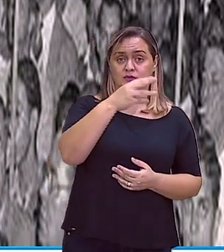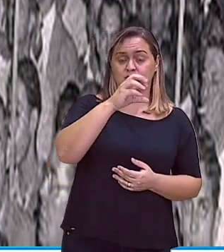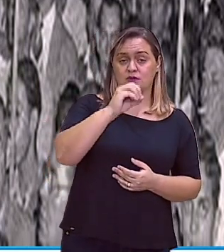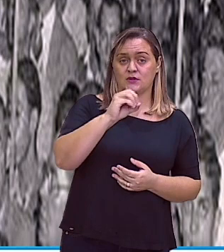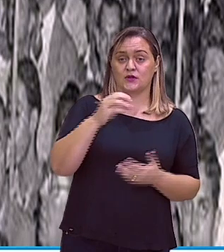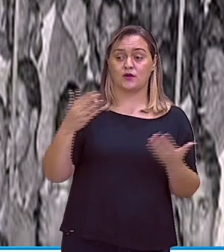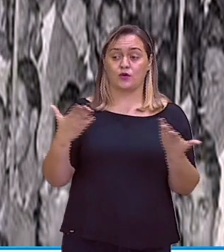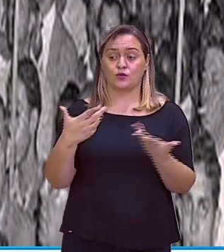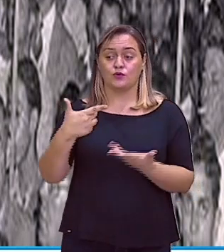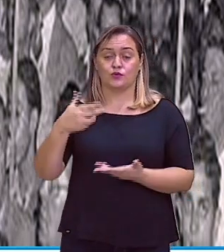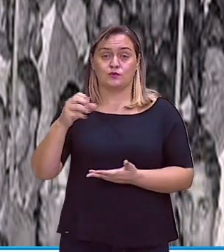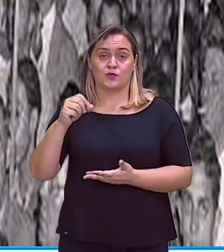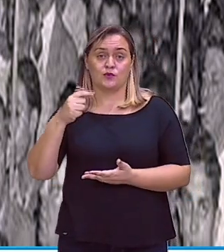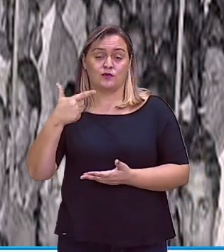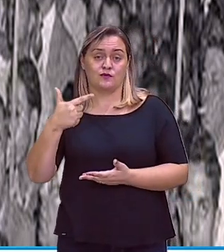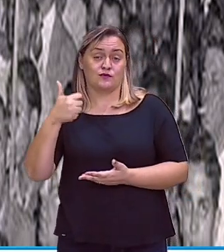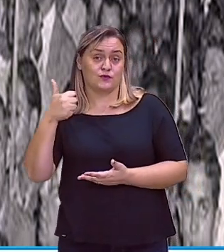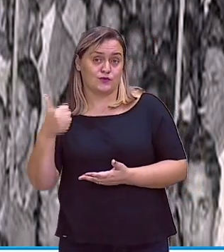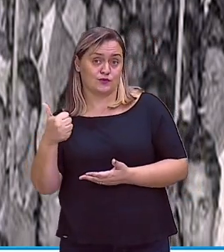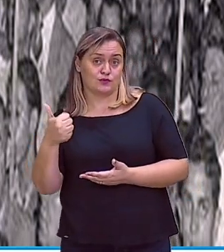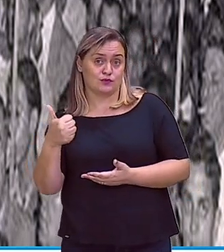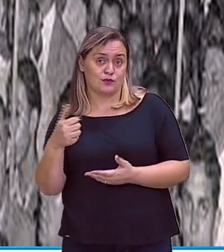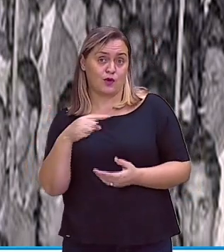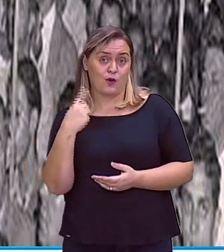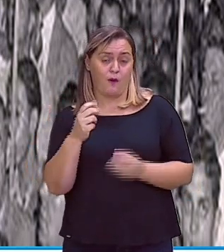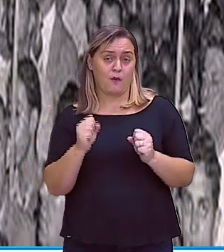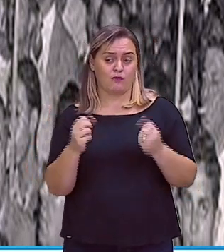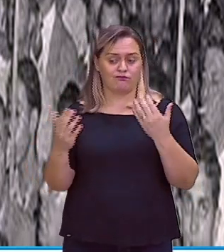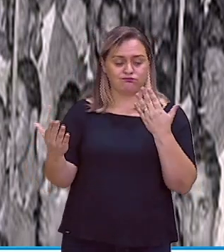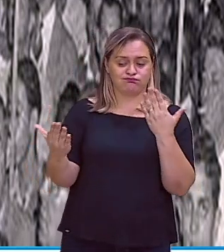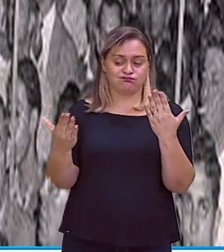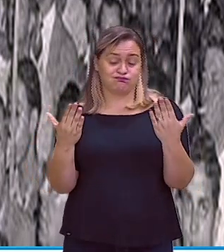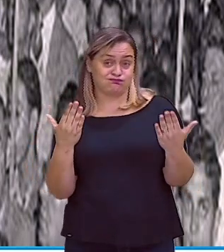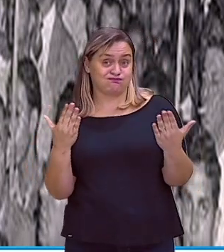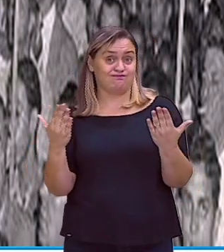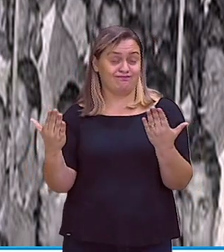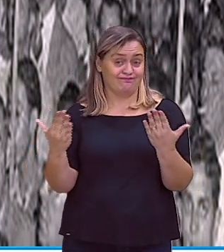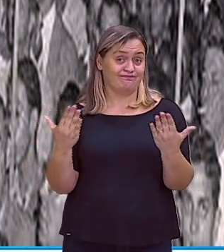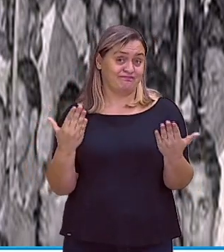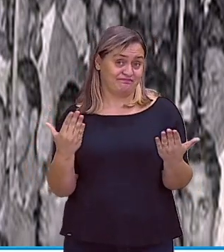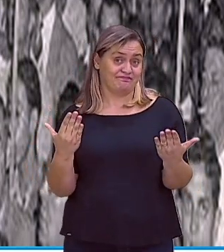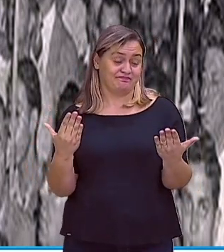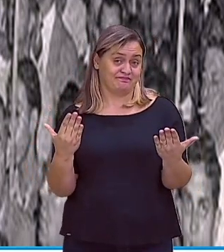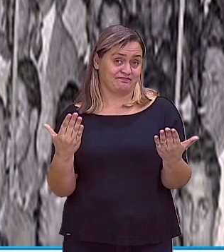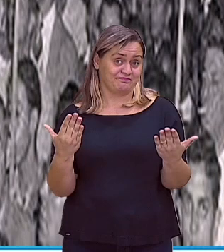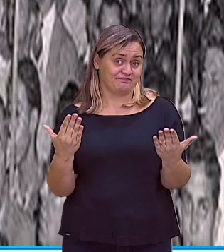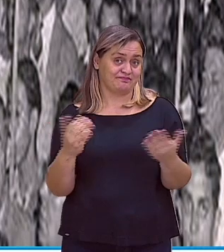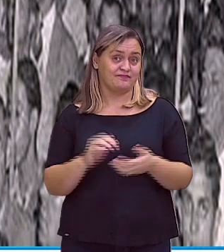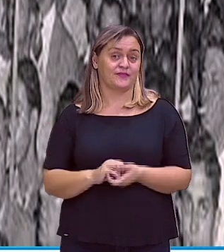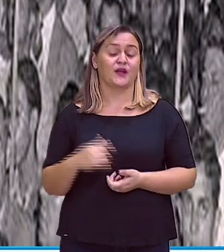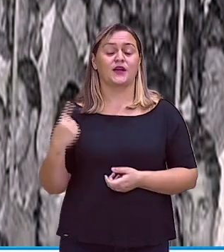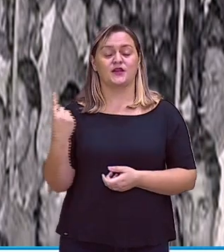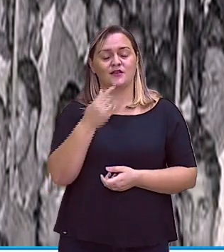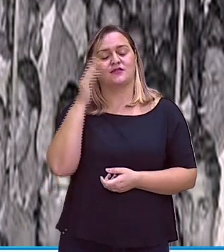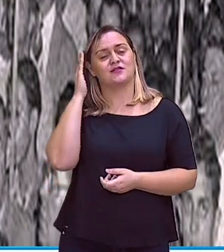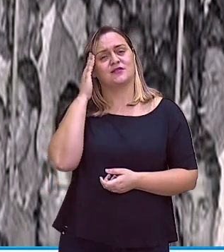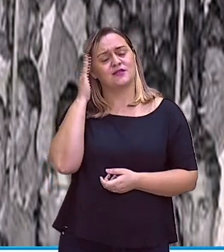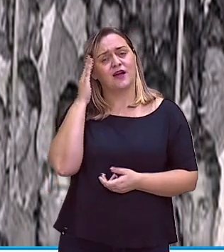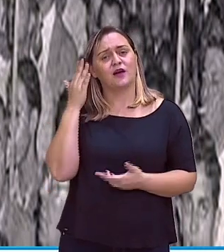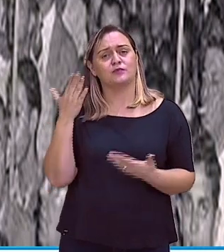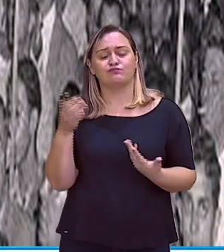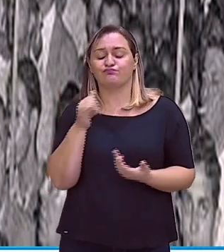2021 tendo alguns rompimentos algumas mudanças mas a gente sabe que